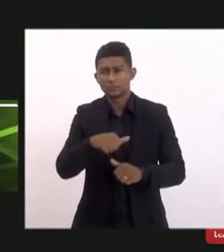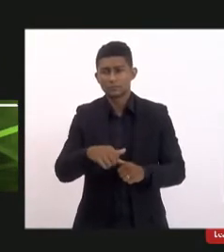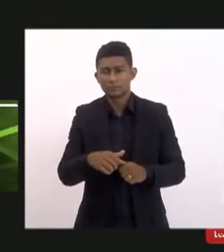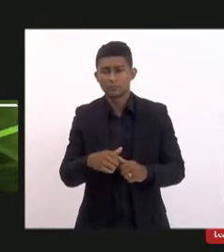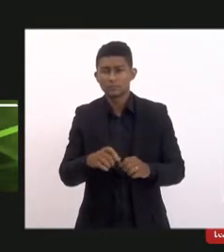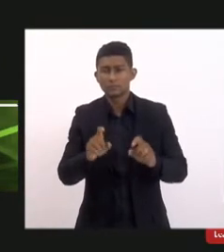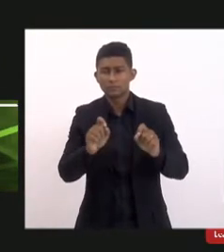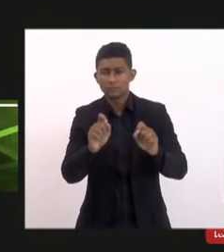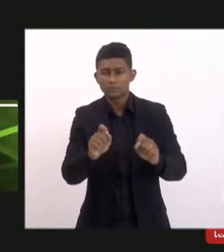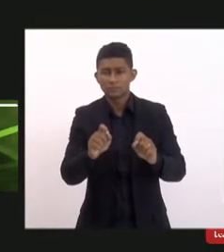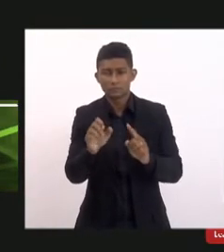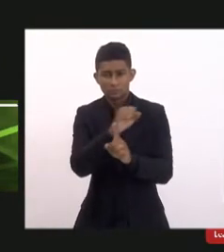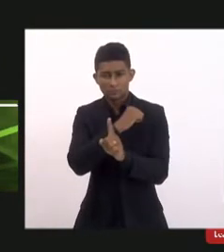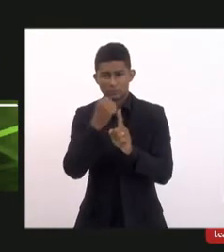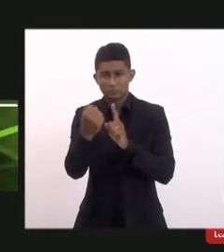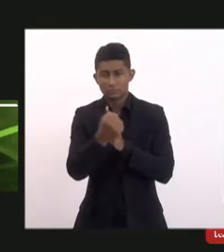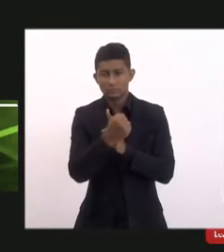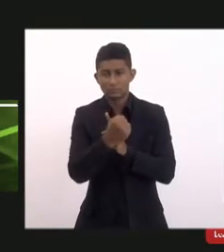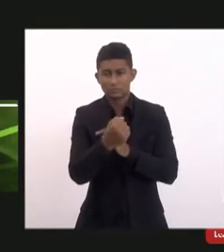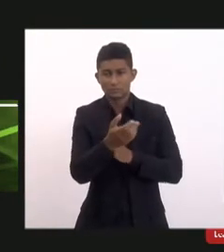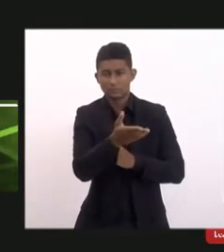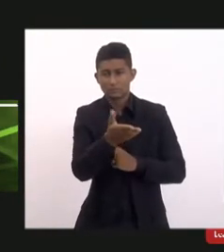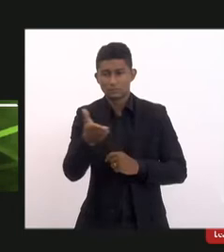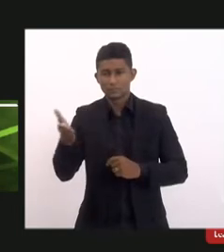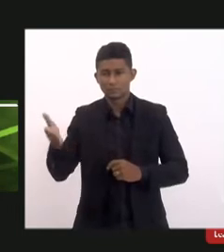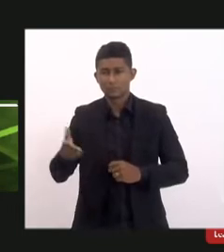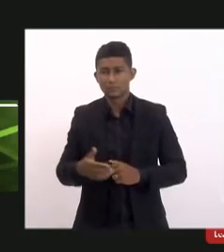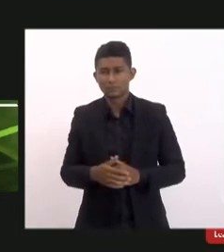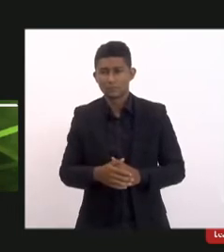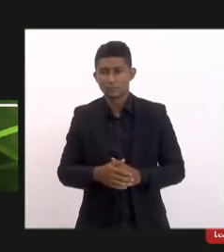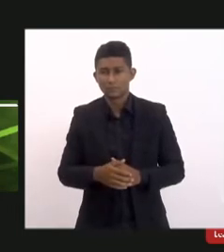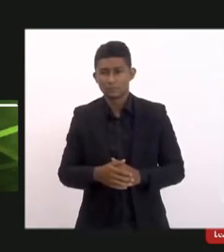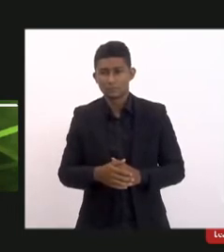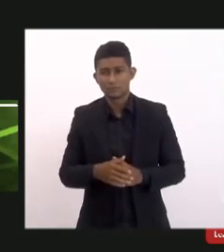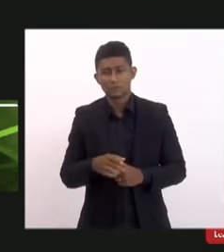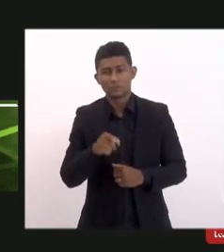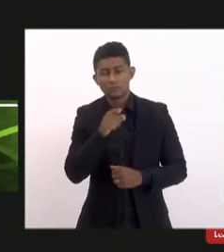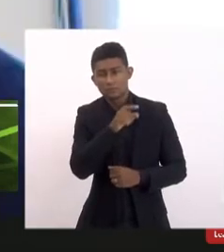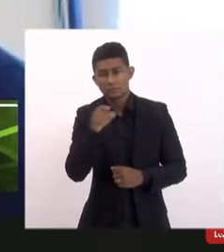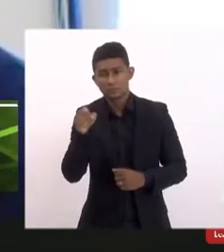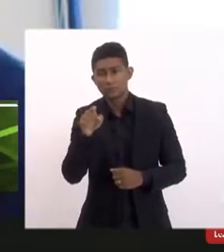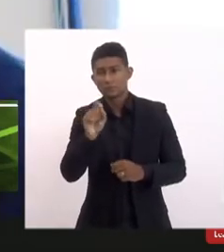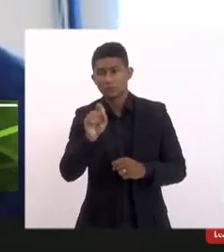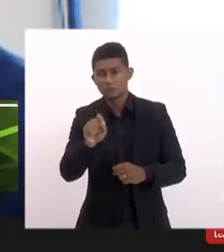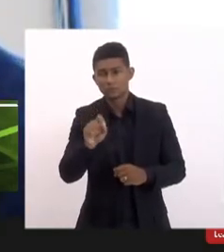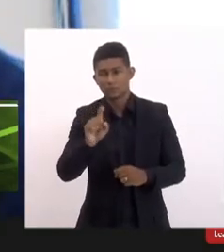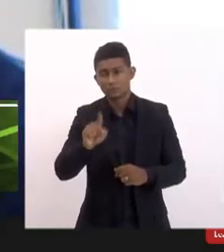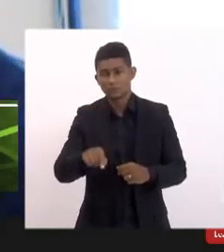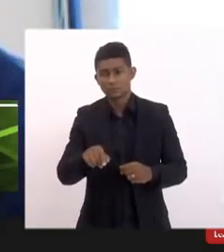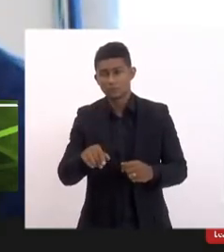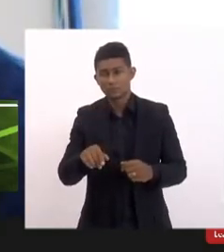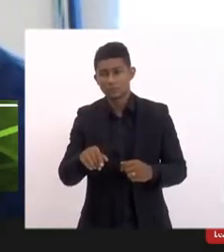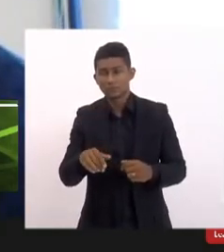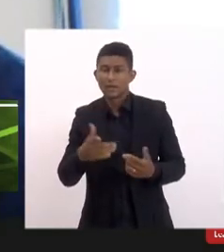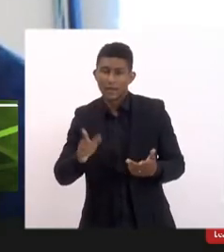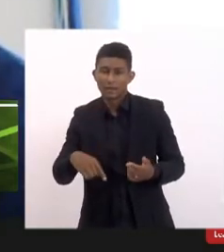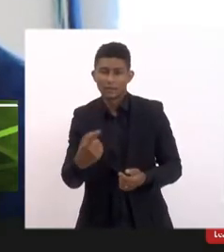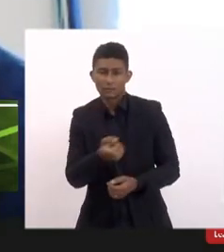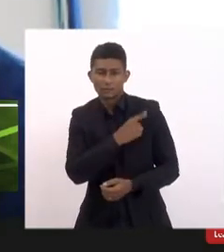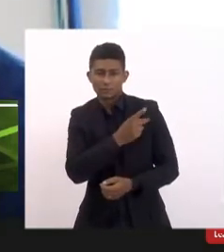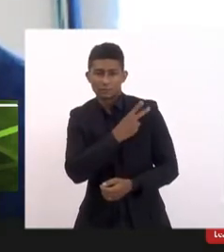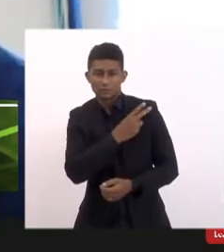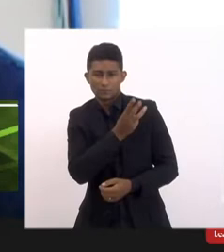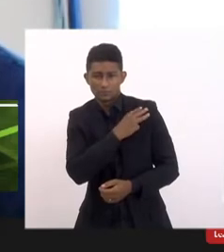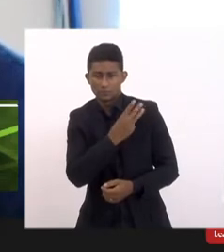sociabilidade de cerca de 5 a 6 milhões de pessoas no estado, considerando alunos da educação infantil, ao ensino médio, da rede